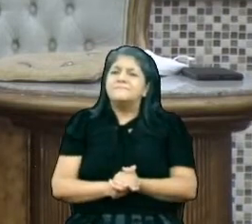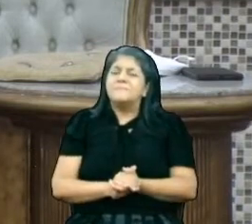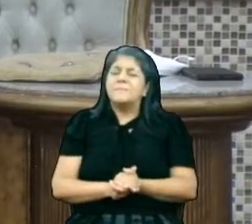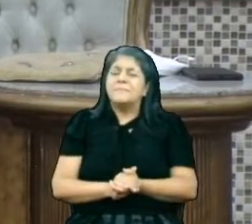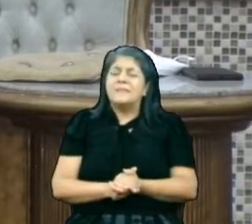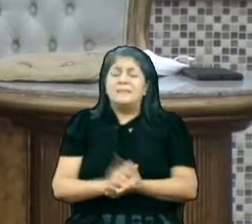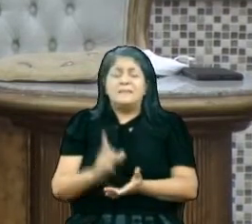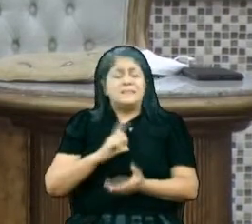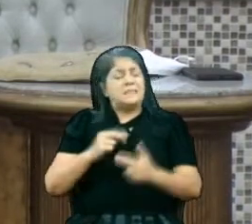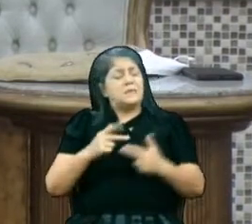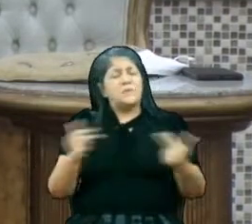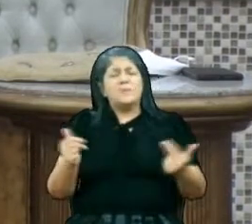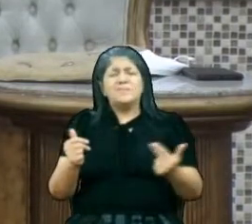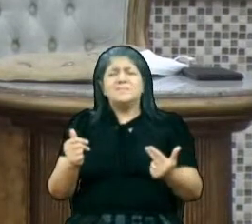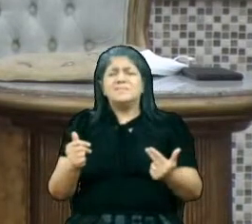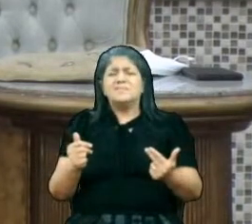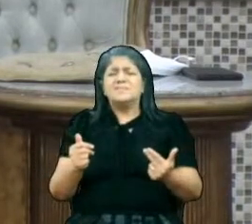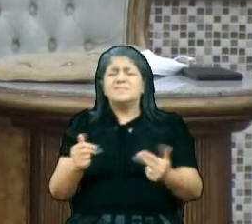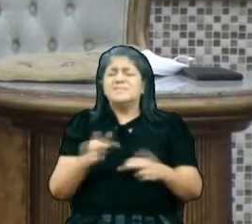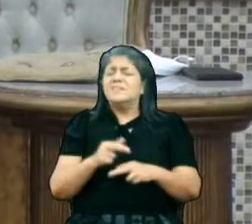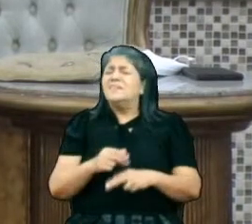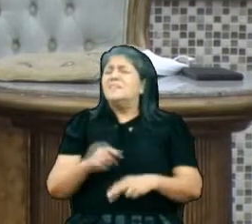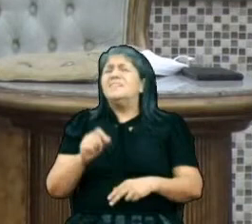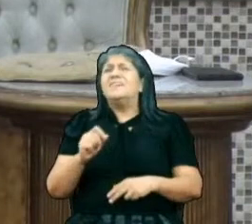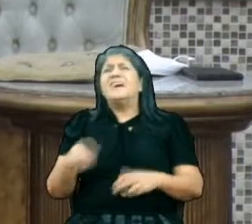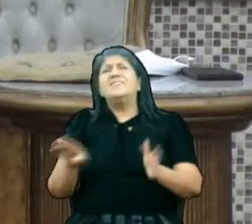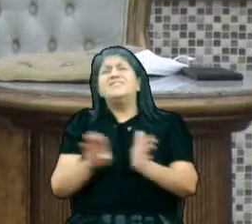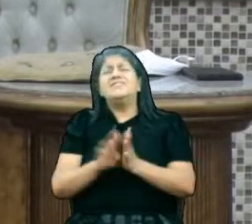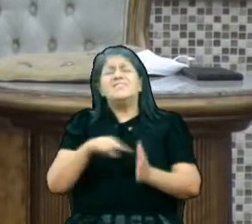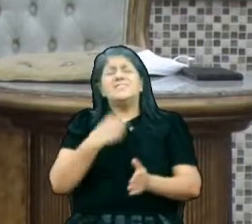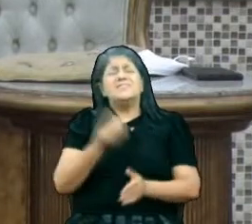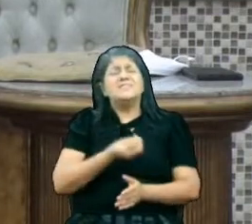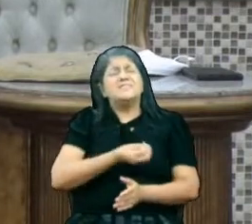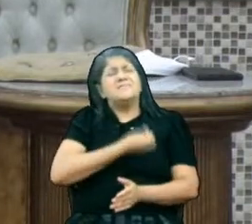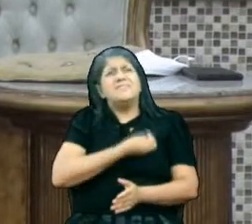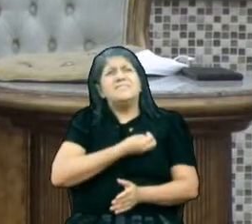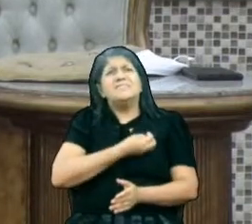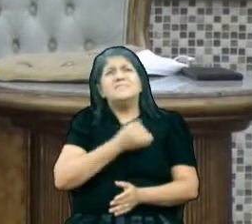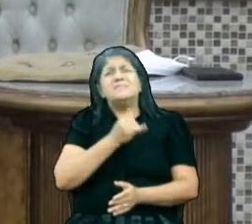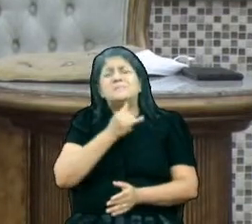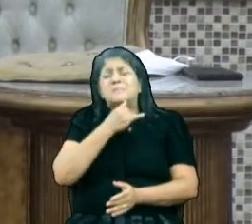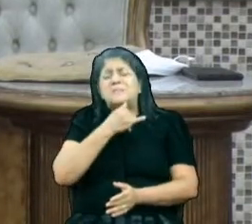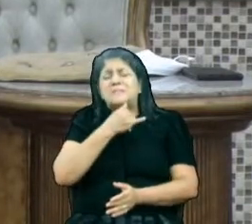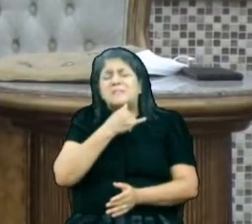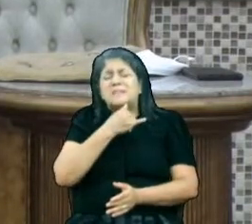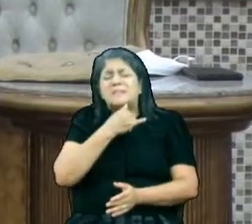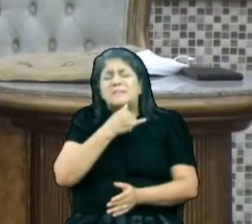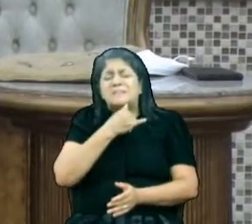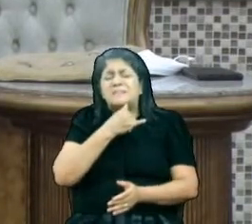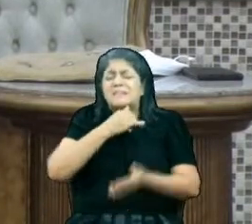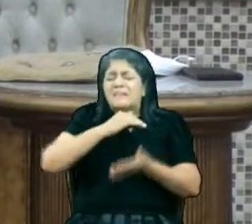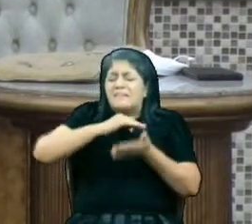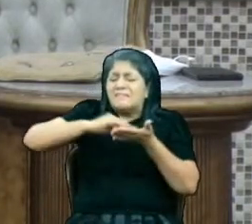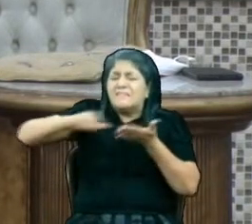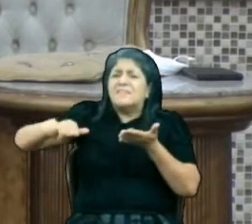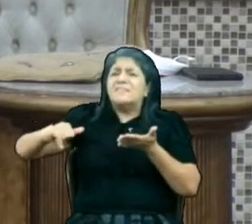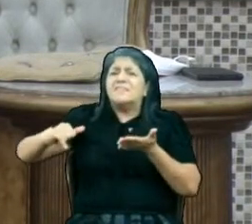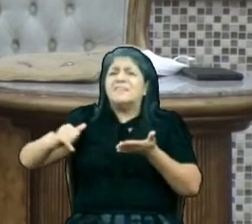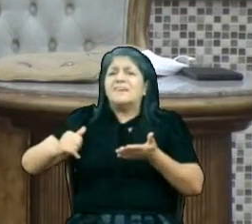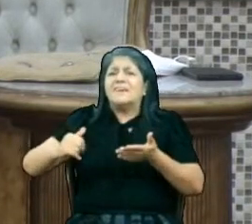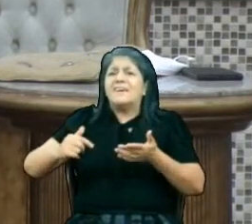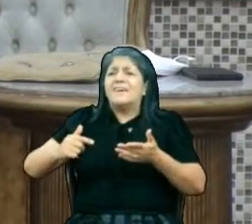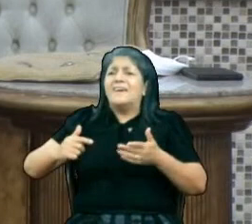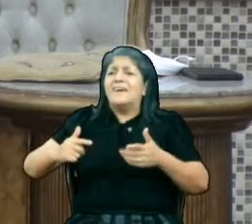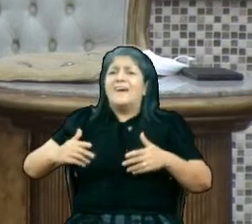existe tantas coisas para nos entristecer e para tirar a nossa alegria mas eu